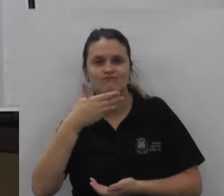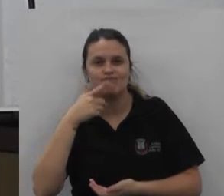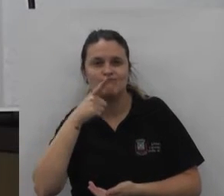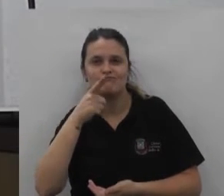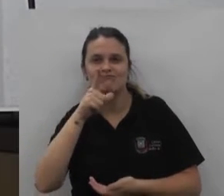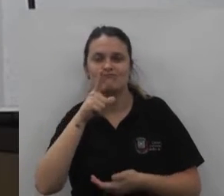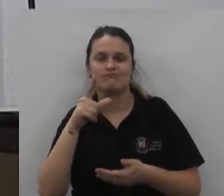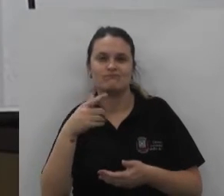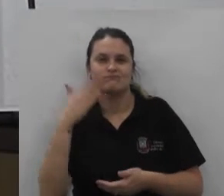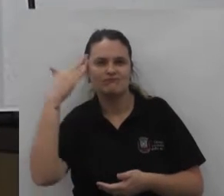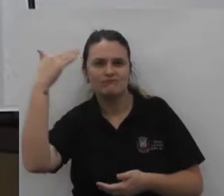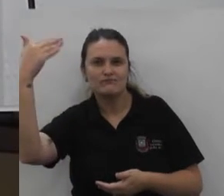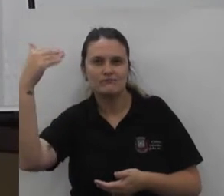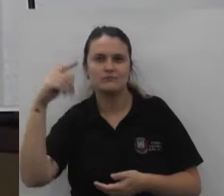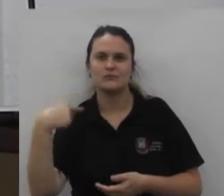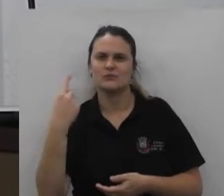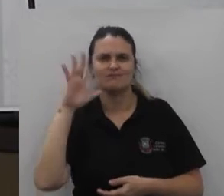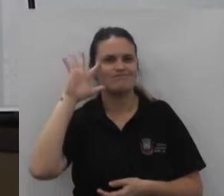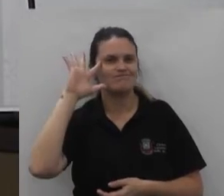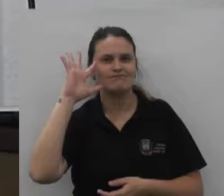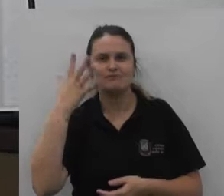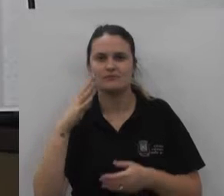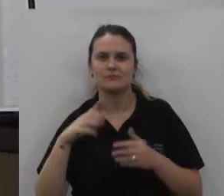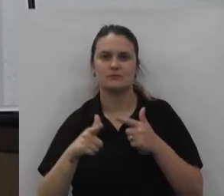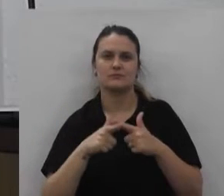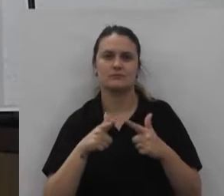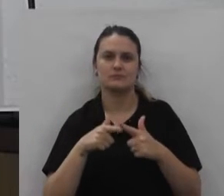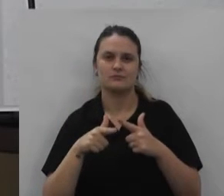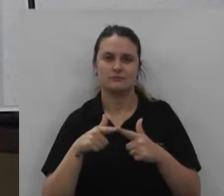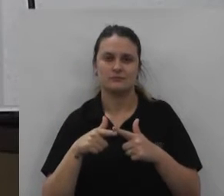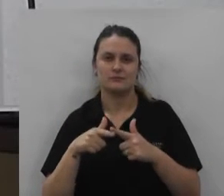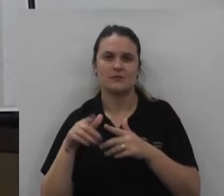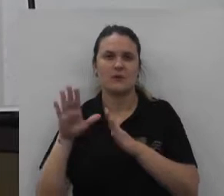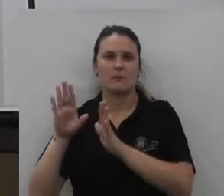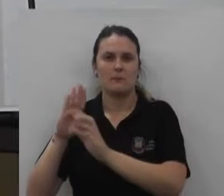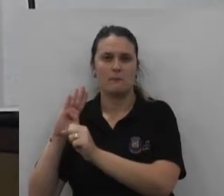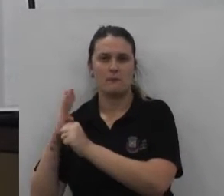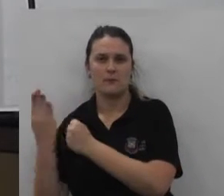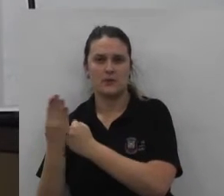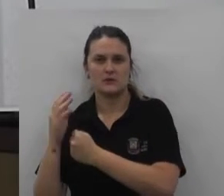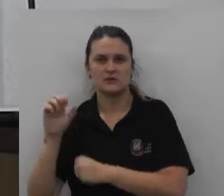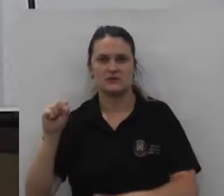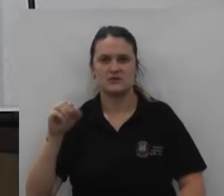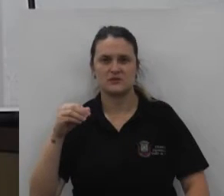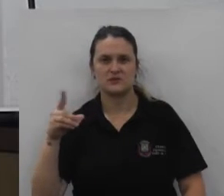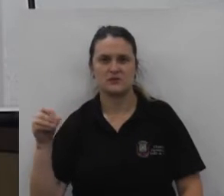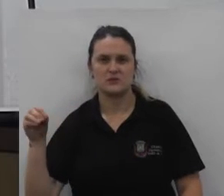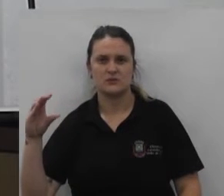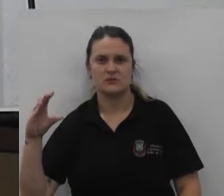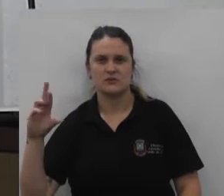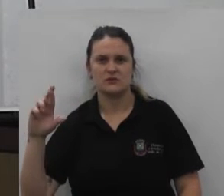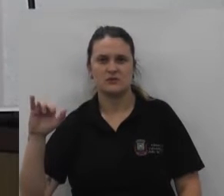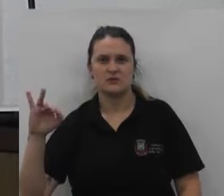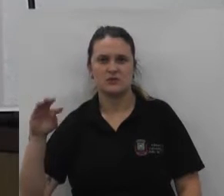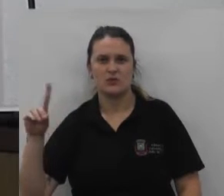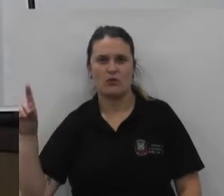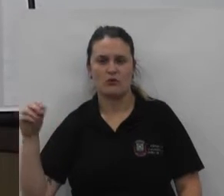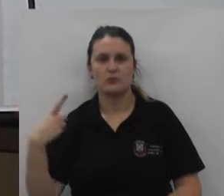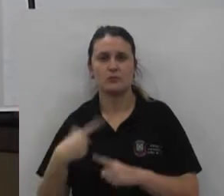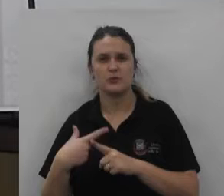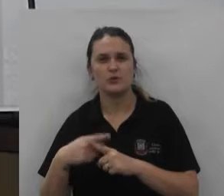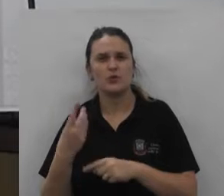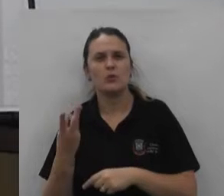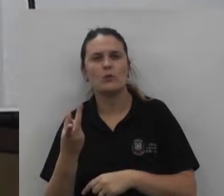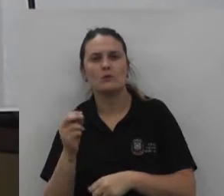sucesso, nós teríamos resolvido todo o problema já do Distrito de São Cristóvão. O número de vagas aqui apresentadas e da